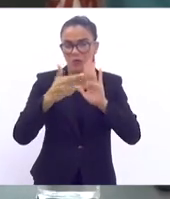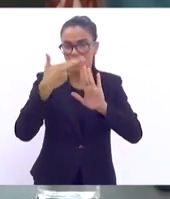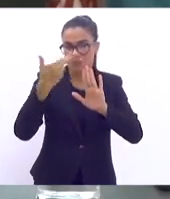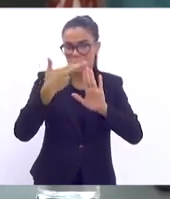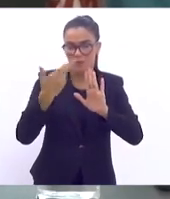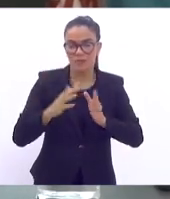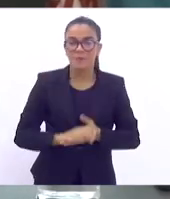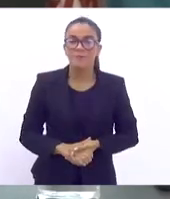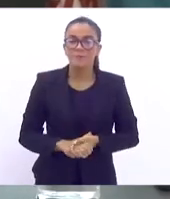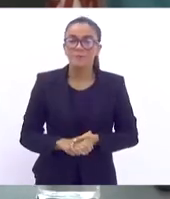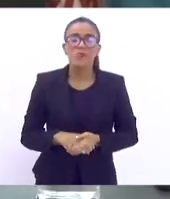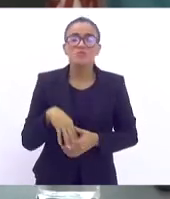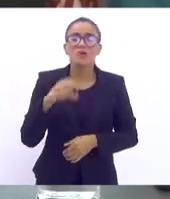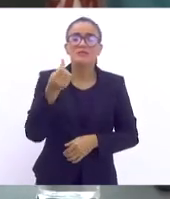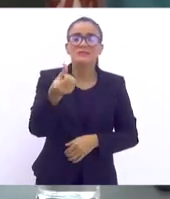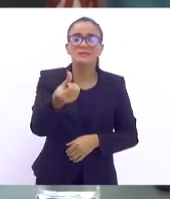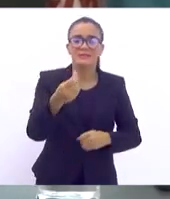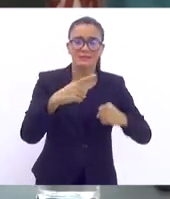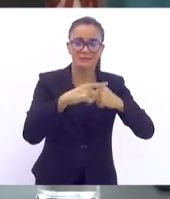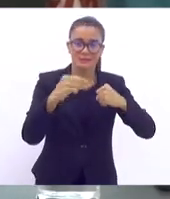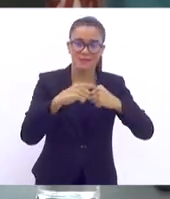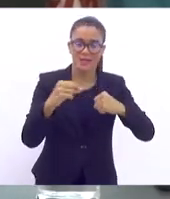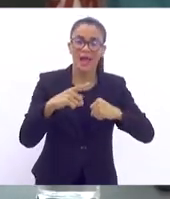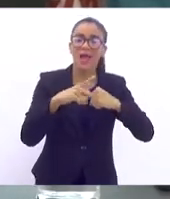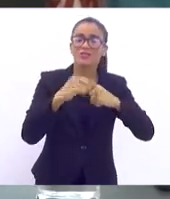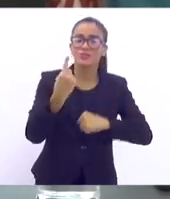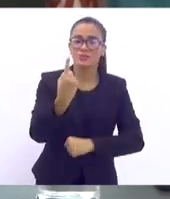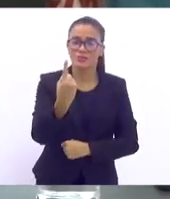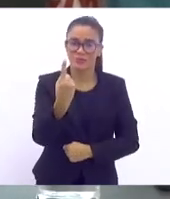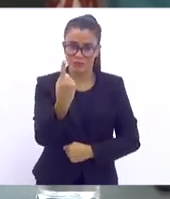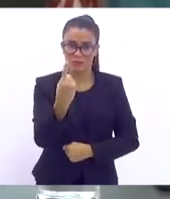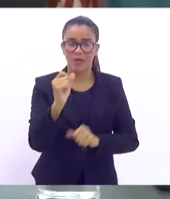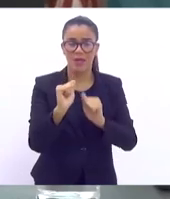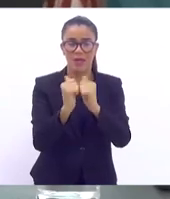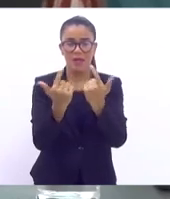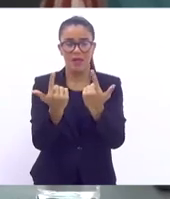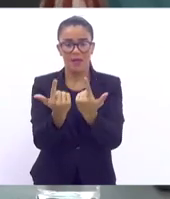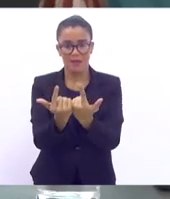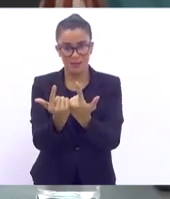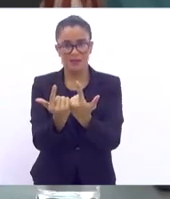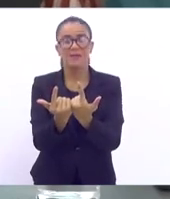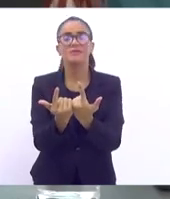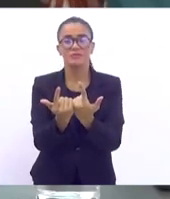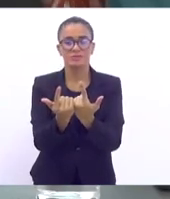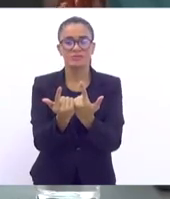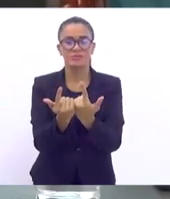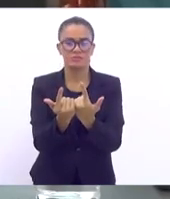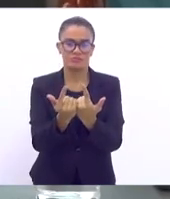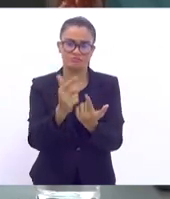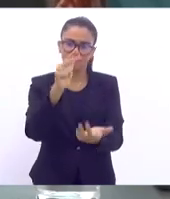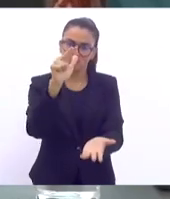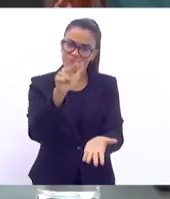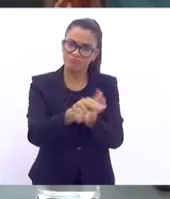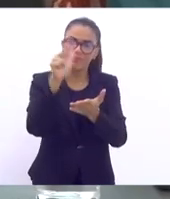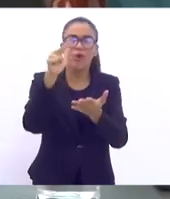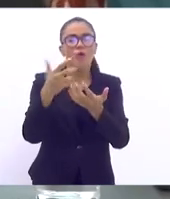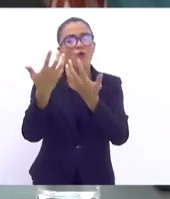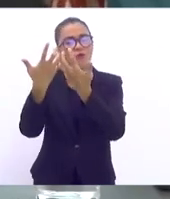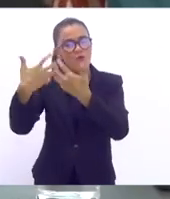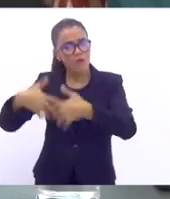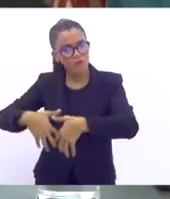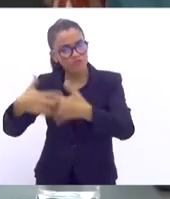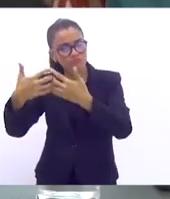só tem seis artigos artigo 1 alerj reconhece o funcionamento